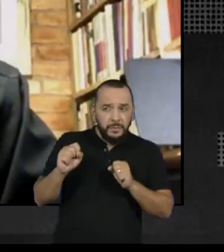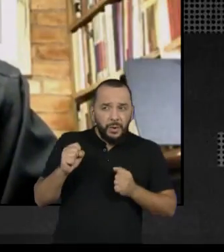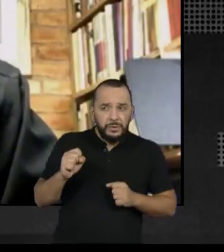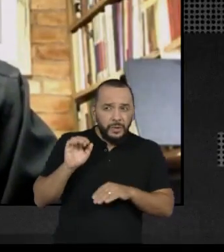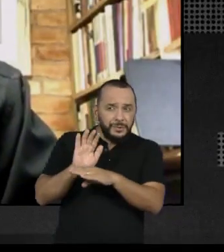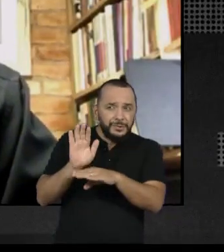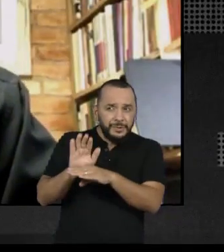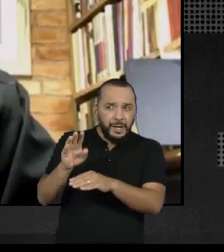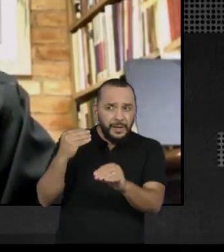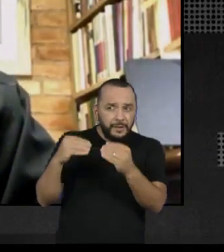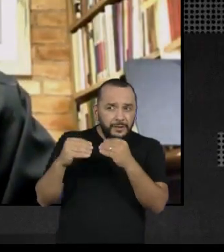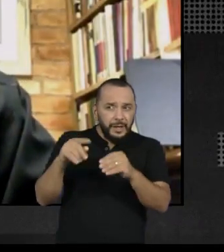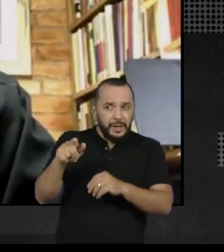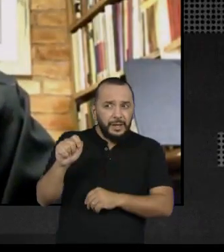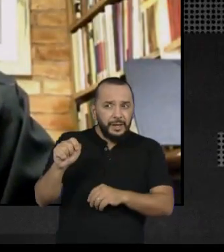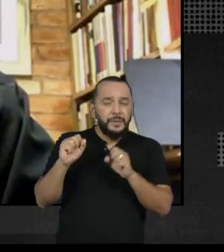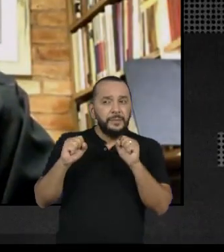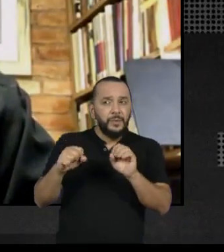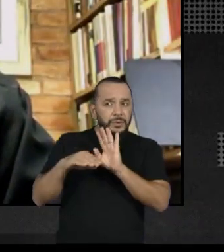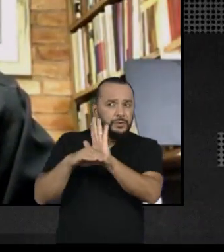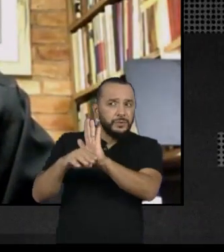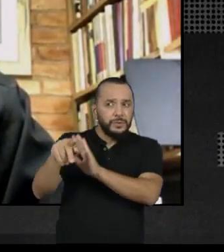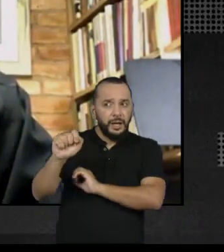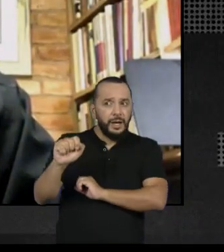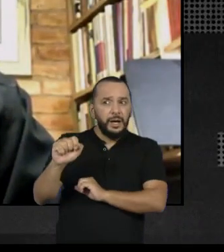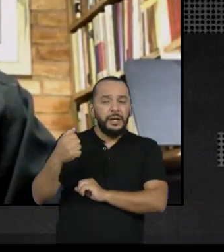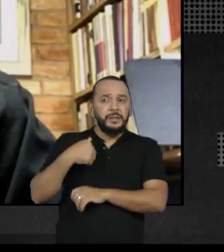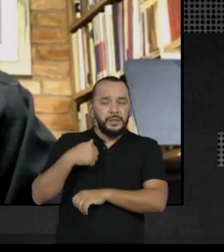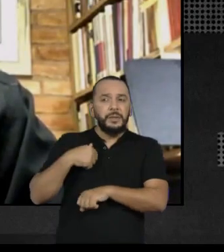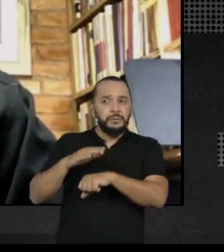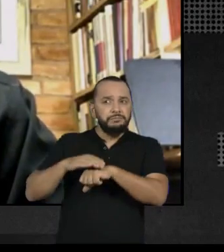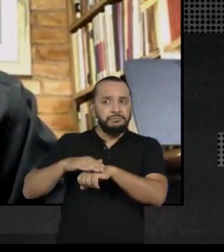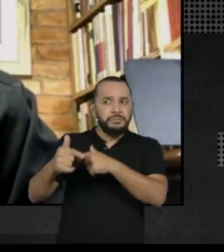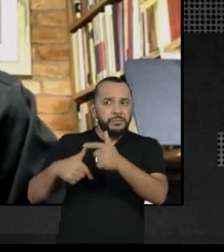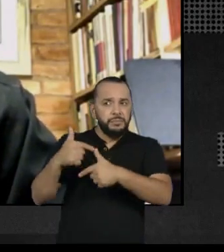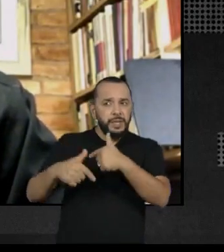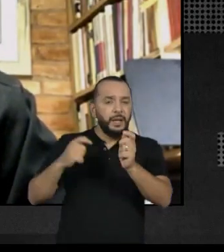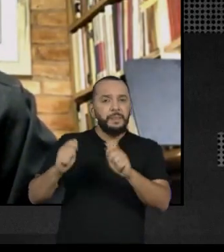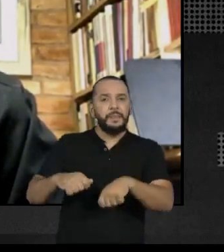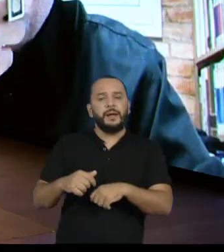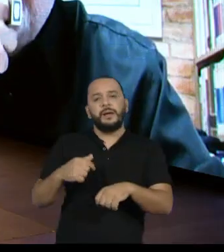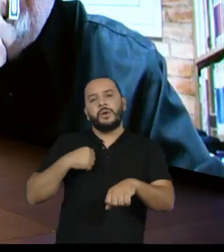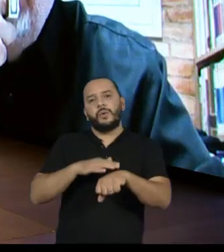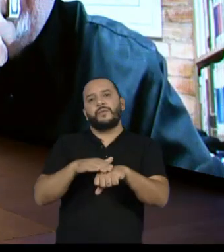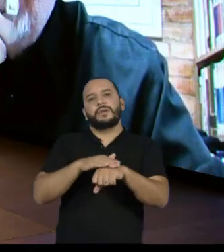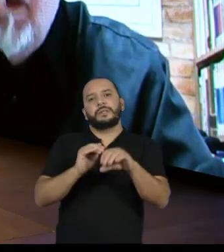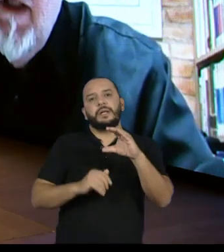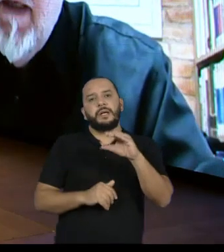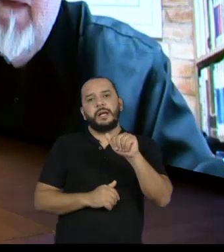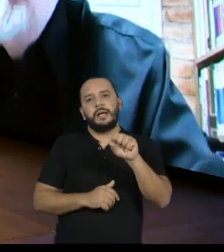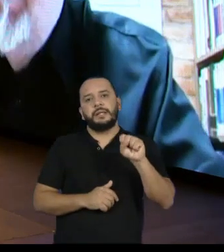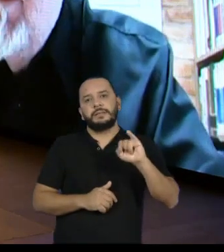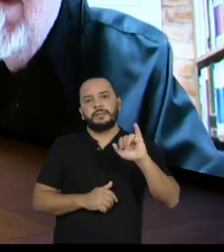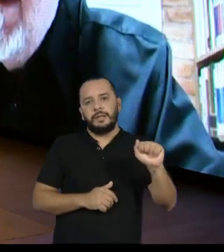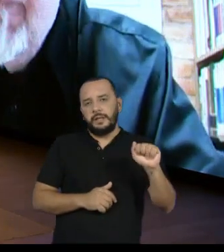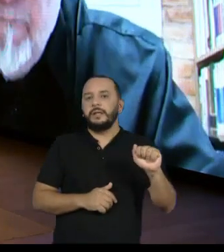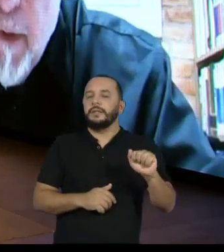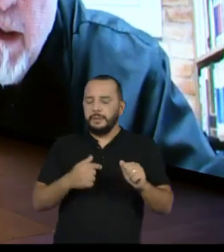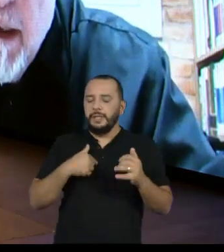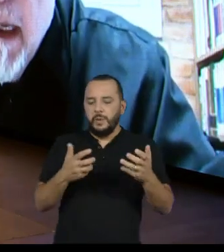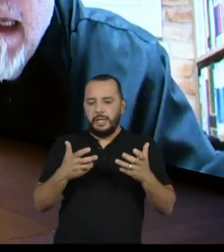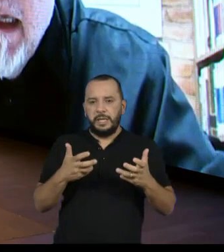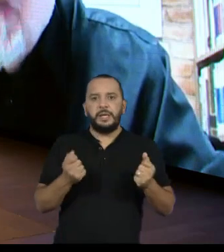ela queria ver a TV Globo, ela não conseguia largar da TV Globo. E então eu via a TV Globo a vida toda e eu olhava para aquelas novelas e falava, eu